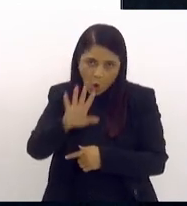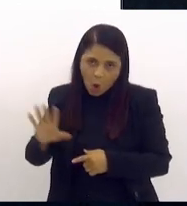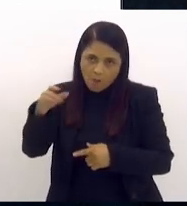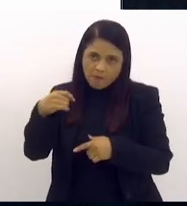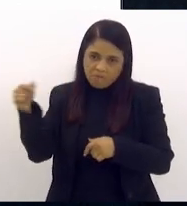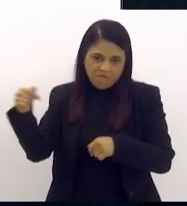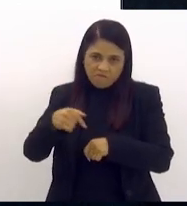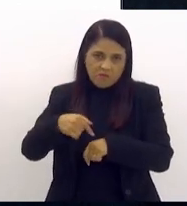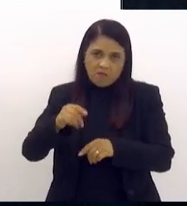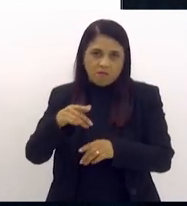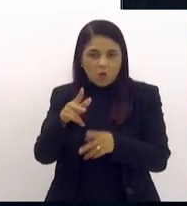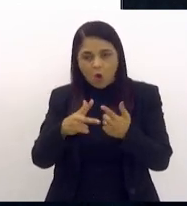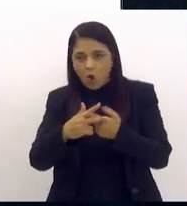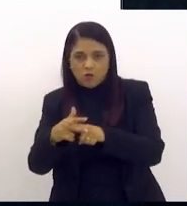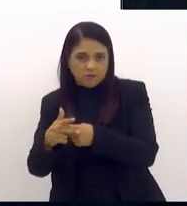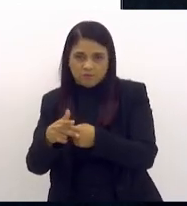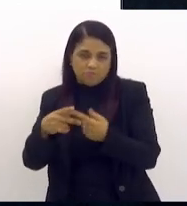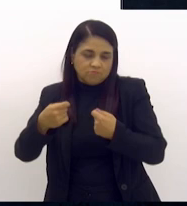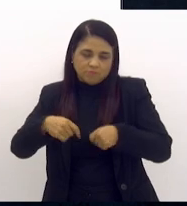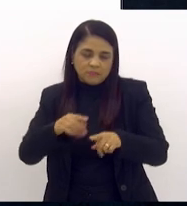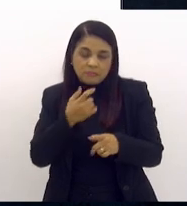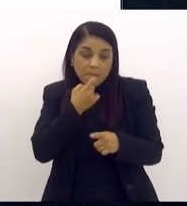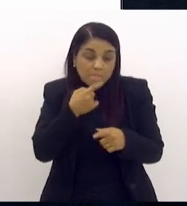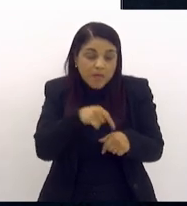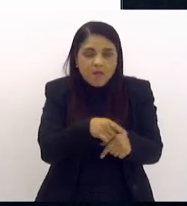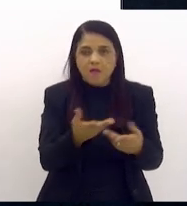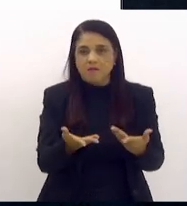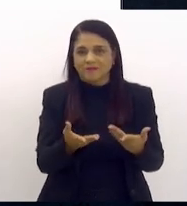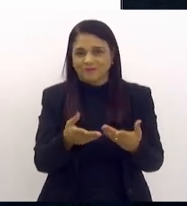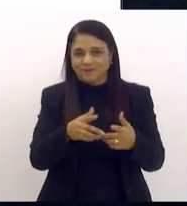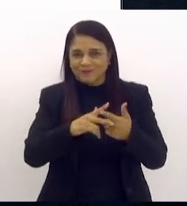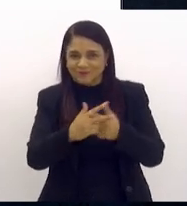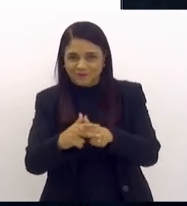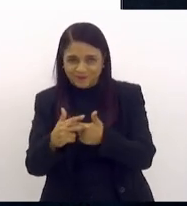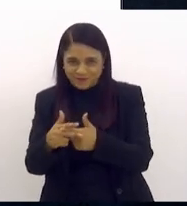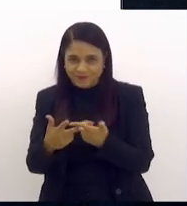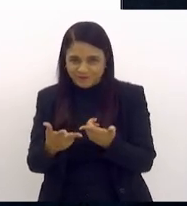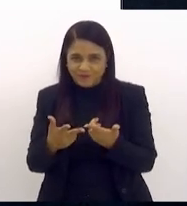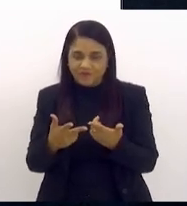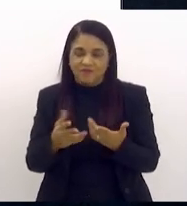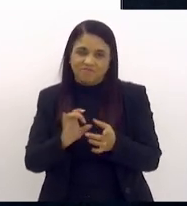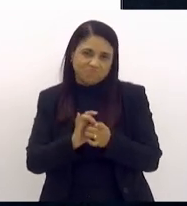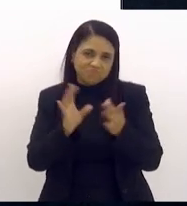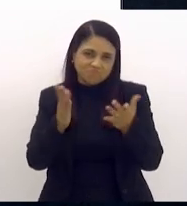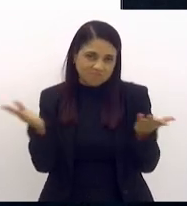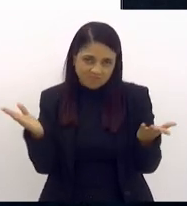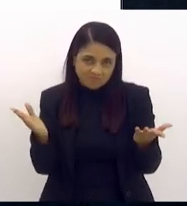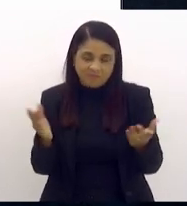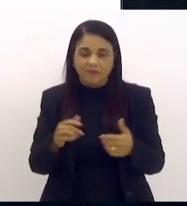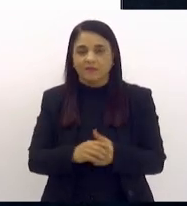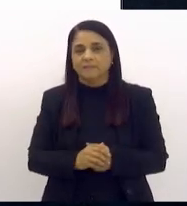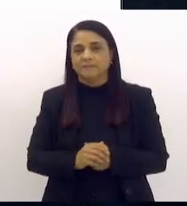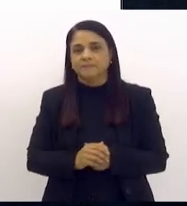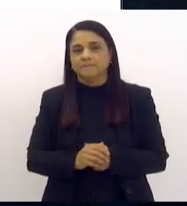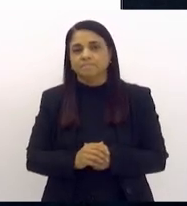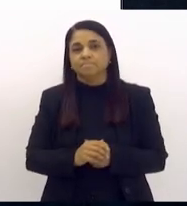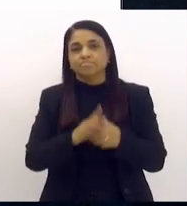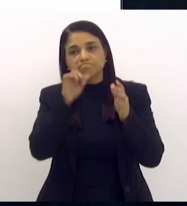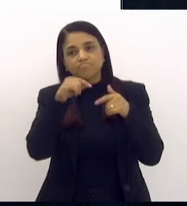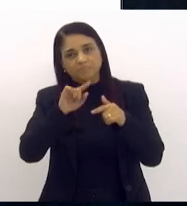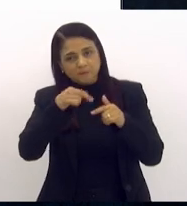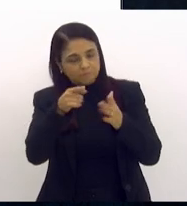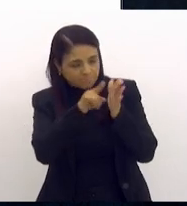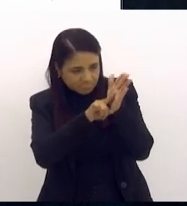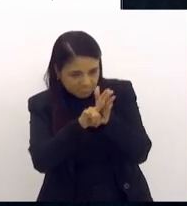fatores aqui que enfim estão colocados ali e enfim isso tá disponível e vocês podem depois conferir aí